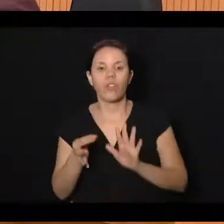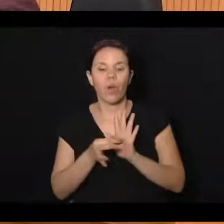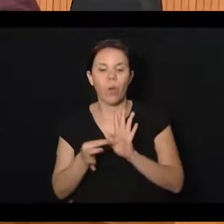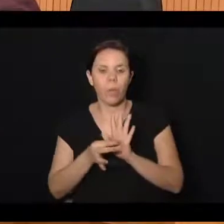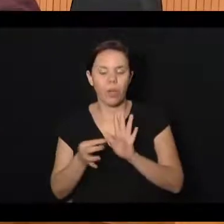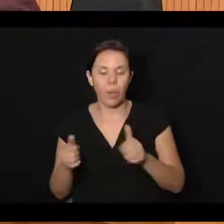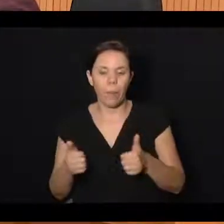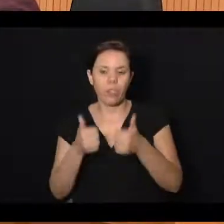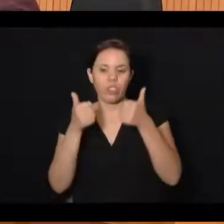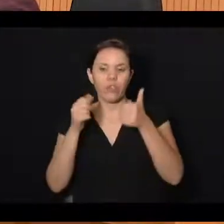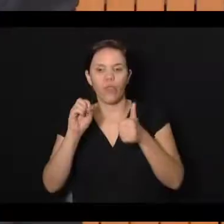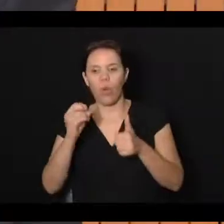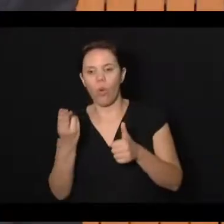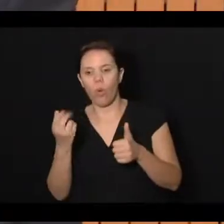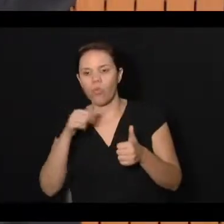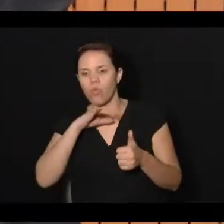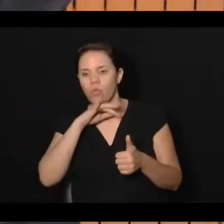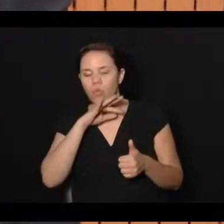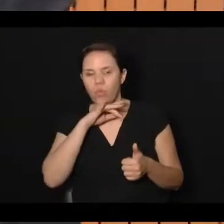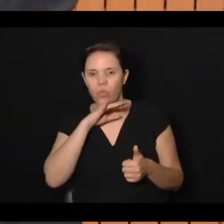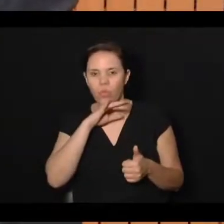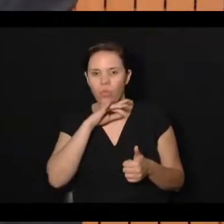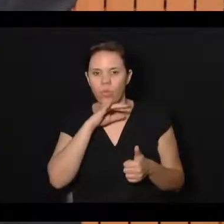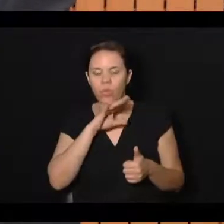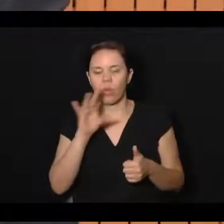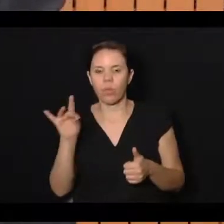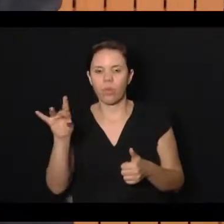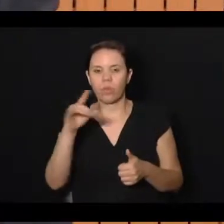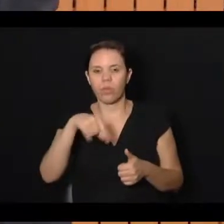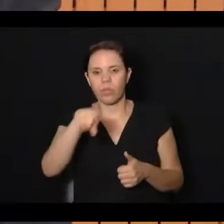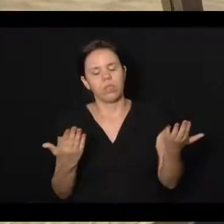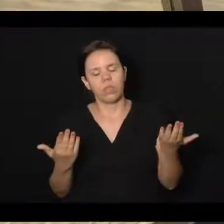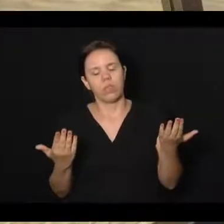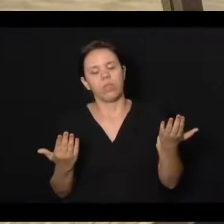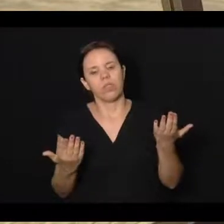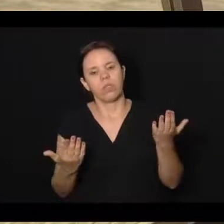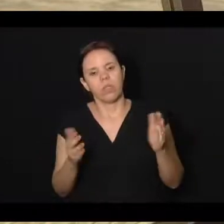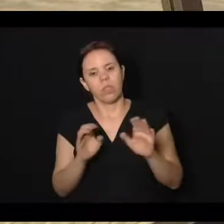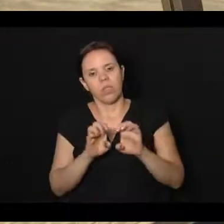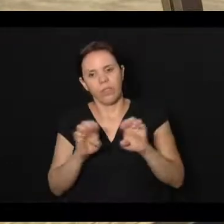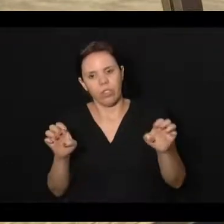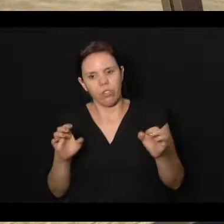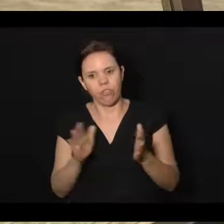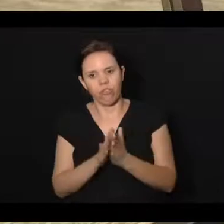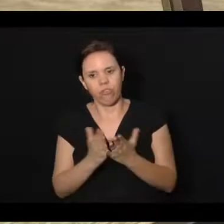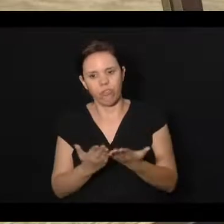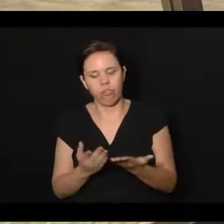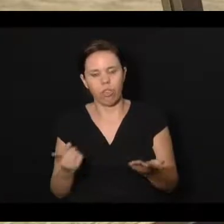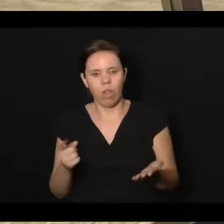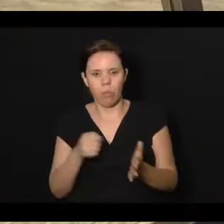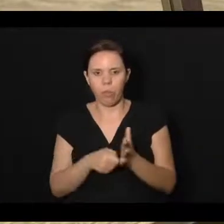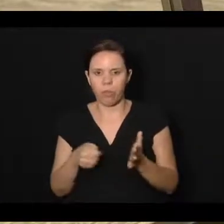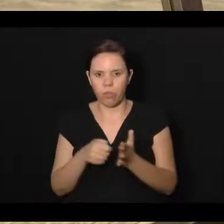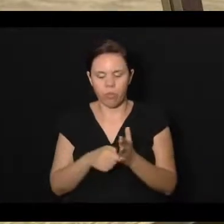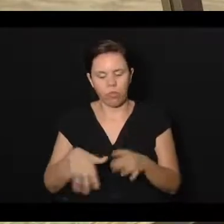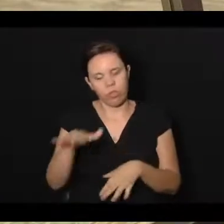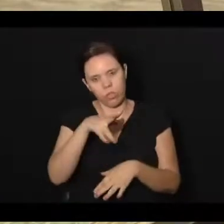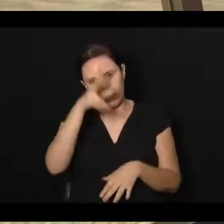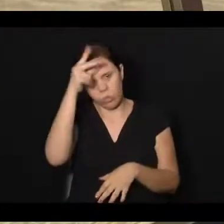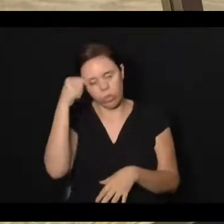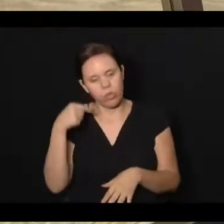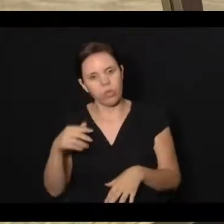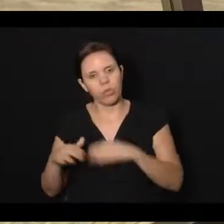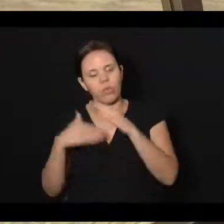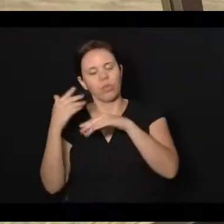campinas a data prevista é dia 19 de agosto a gente vai construir um trabalho pra